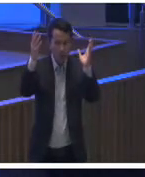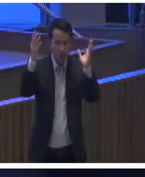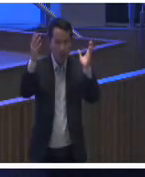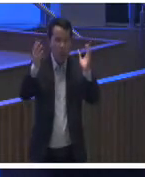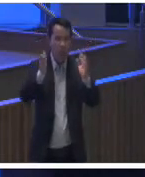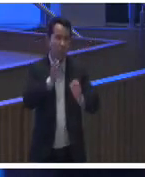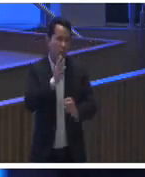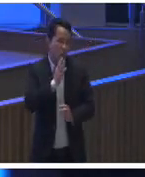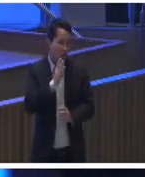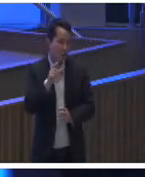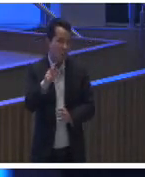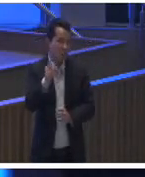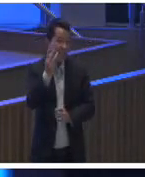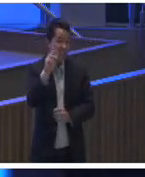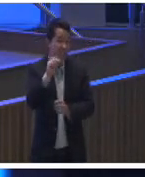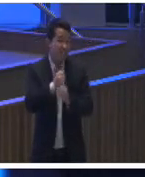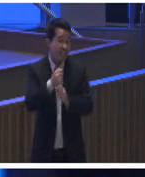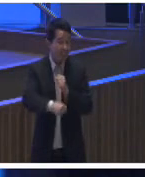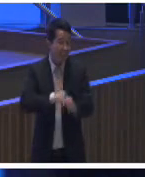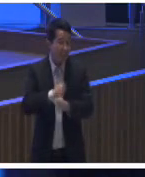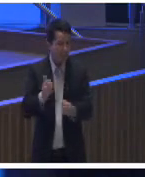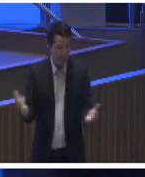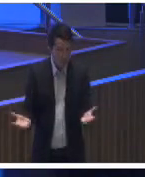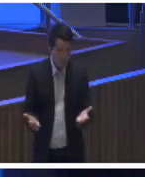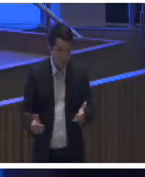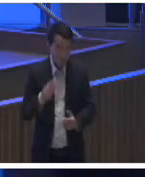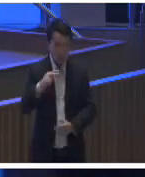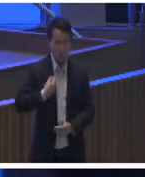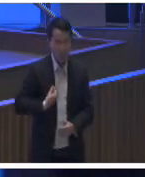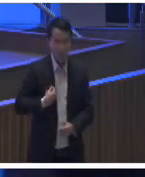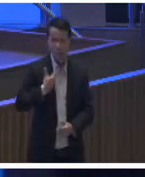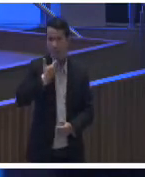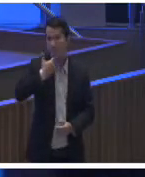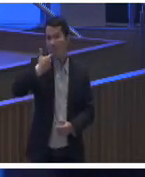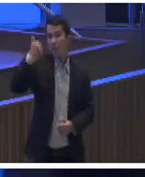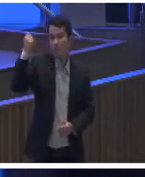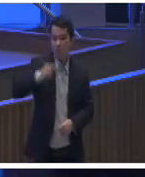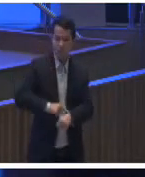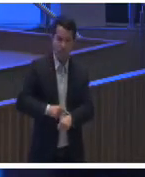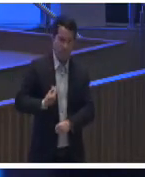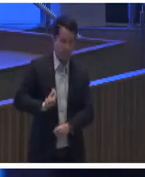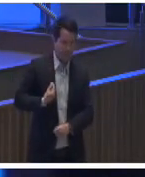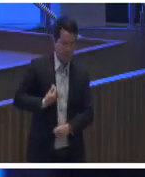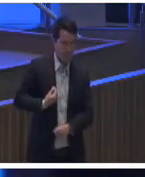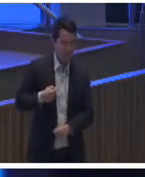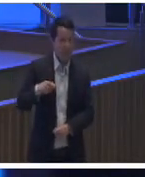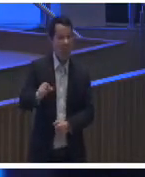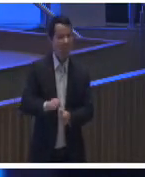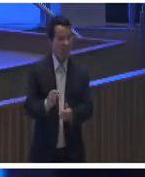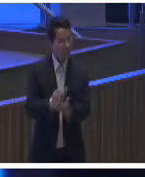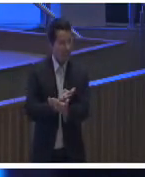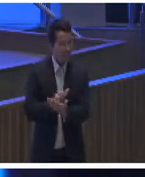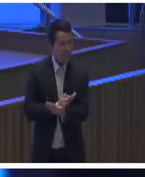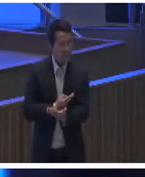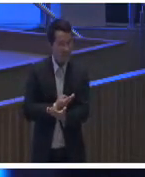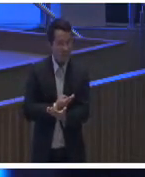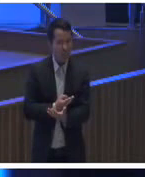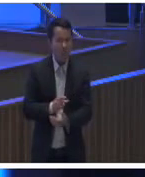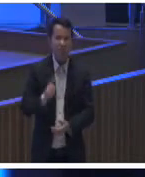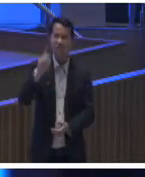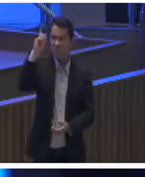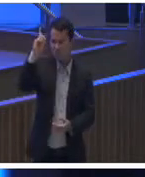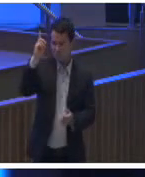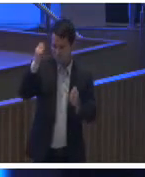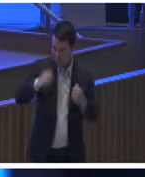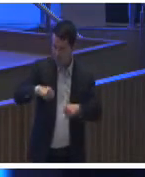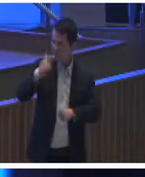restaurar tudo, e agora você está vivendo o melhor momento que você já viveu, e você vai fazer besteira. Será que Deus tem que tirar tudo de novo para